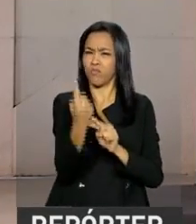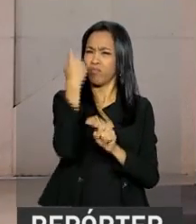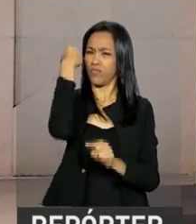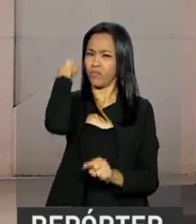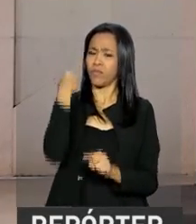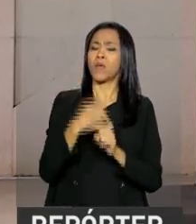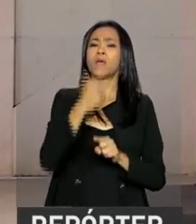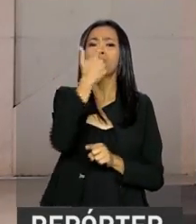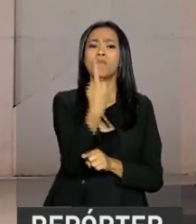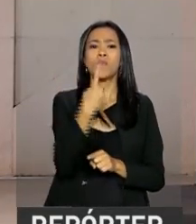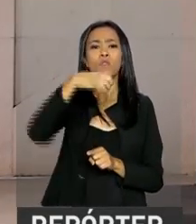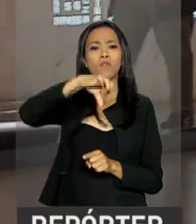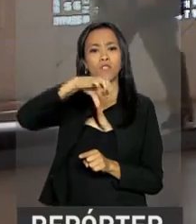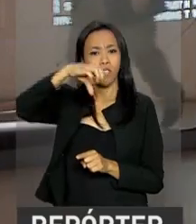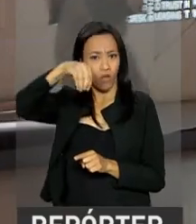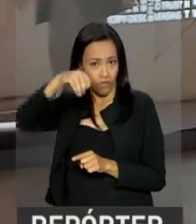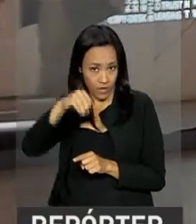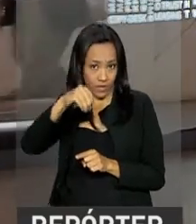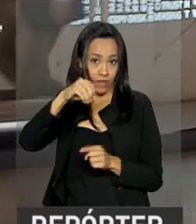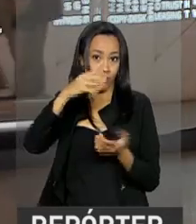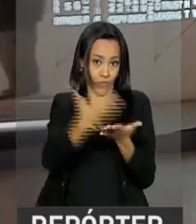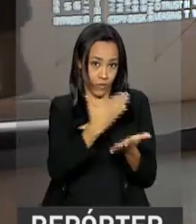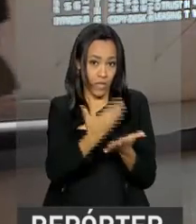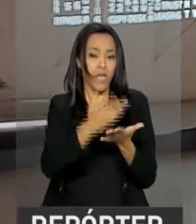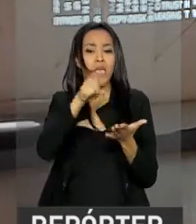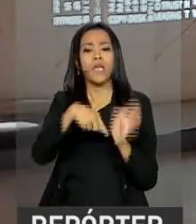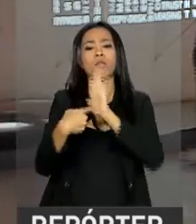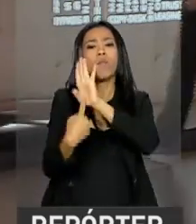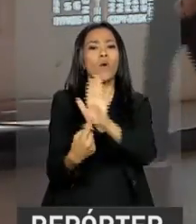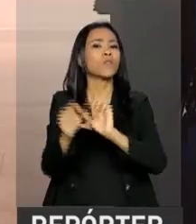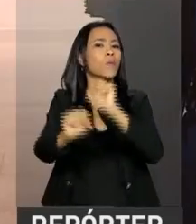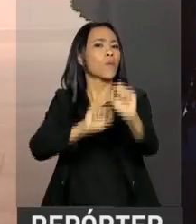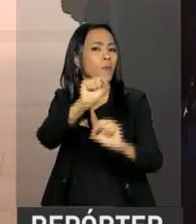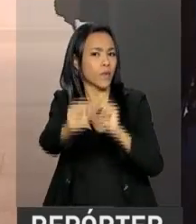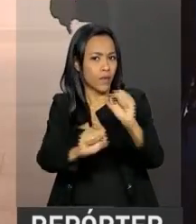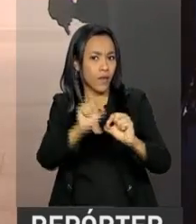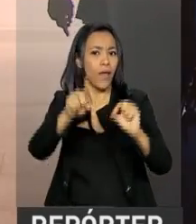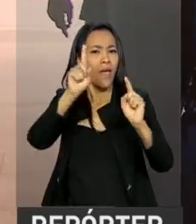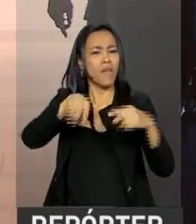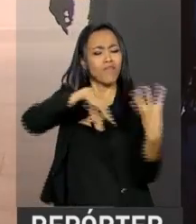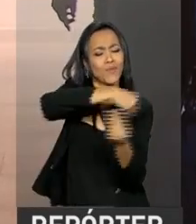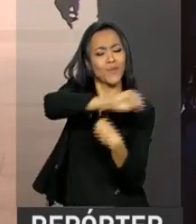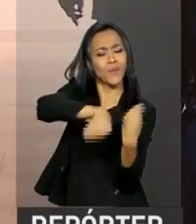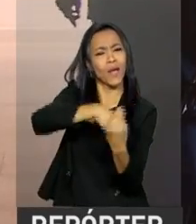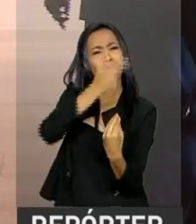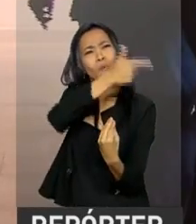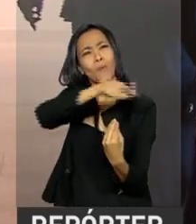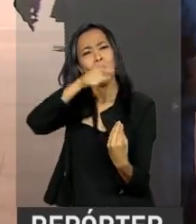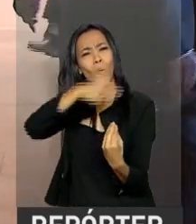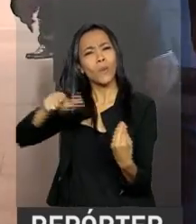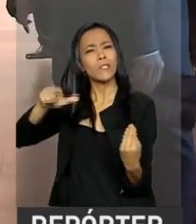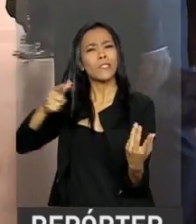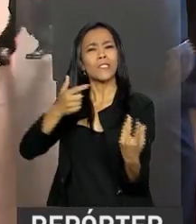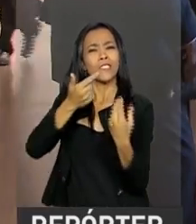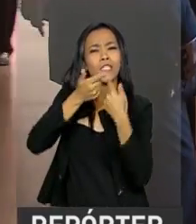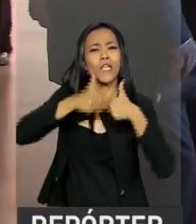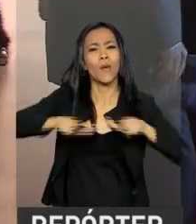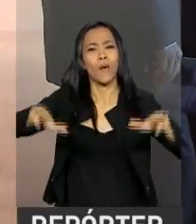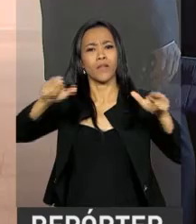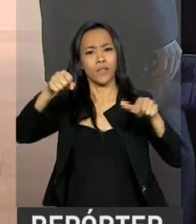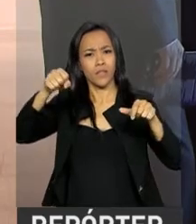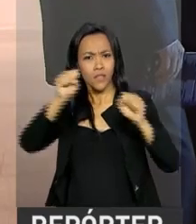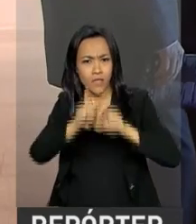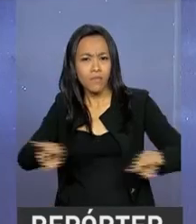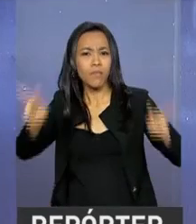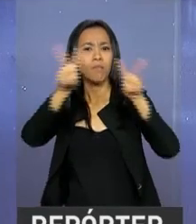década de 1990. Na exposição, o conteúdo do livro é misturado a outras formas de linguagem, como